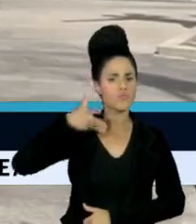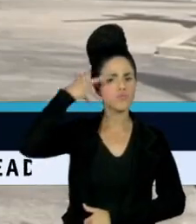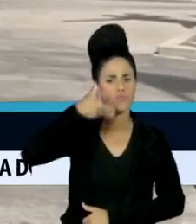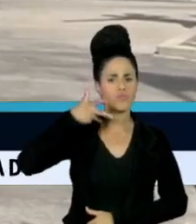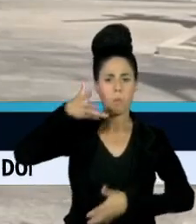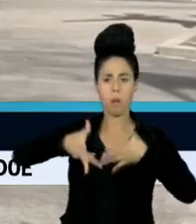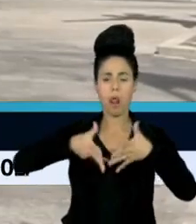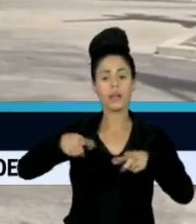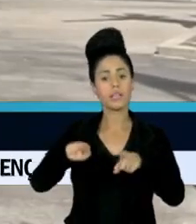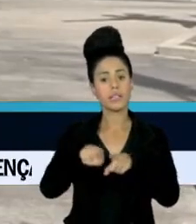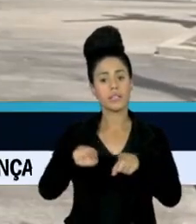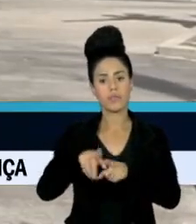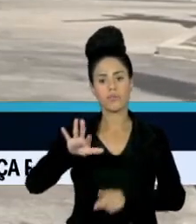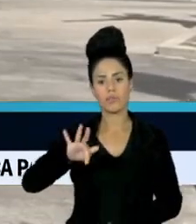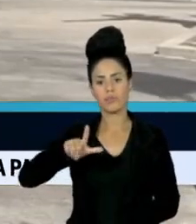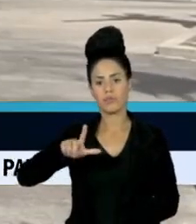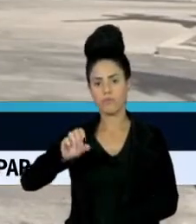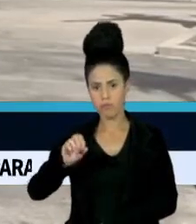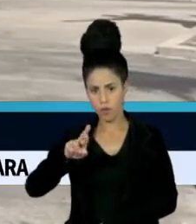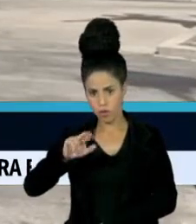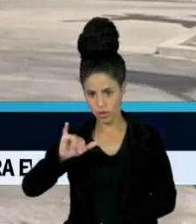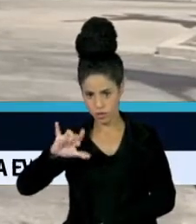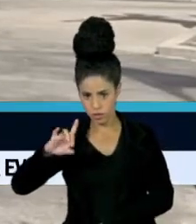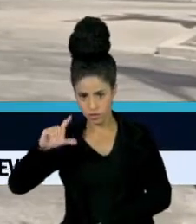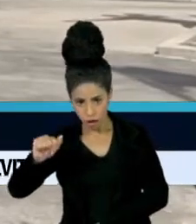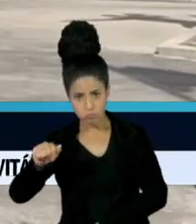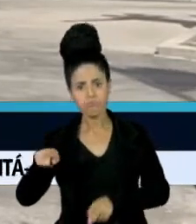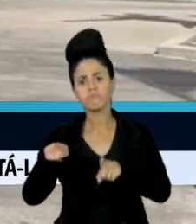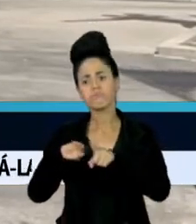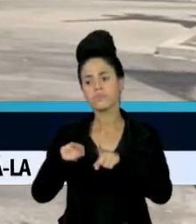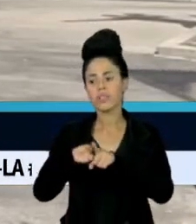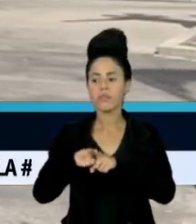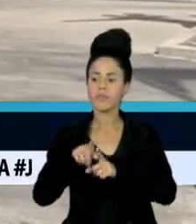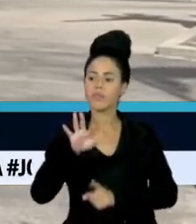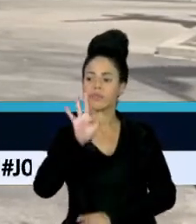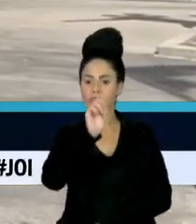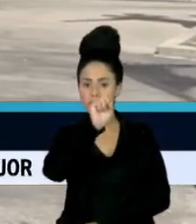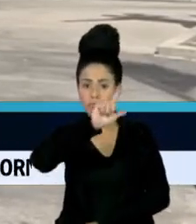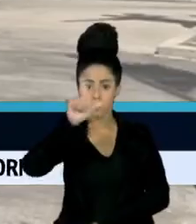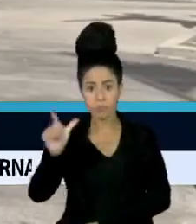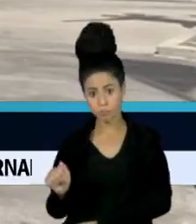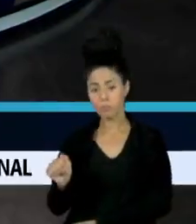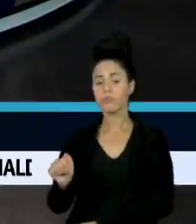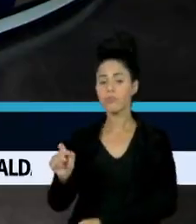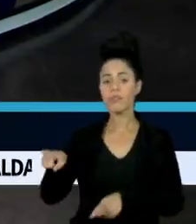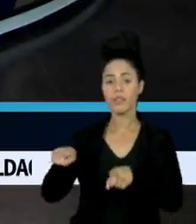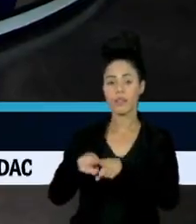parte para a Flórida. O compromisso é a inauguração do vice-consulado do Brasil na manhã de sábado.